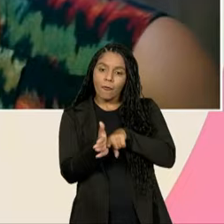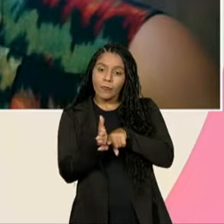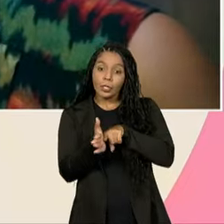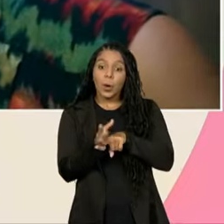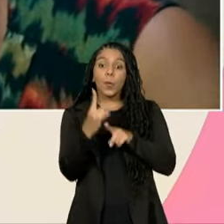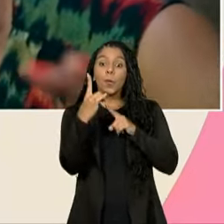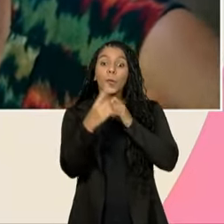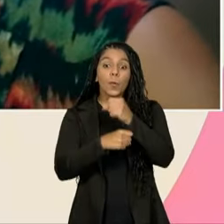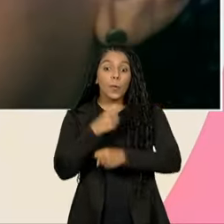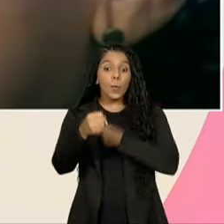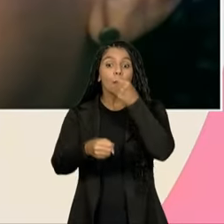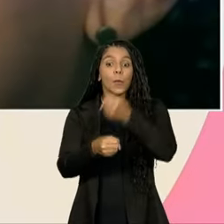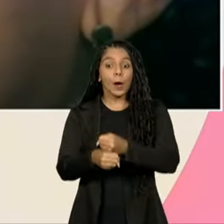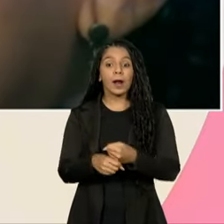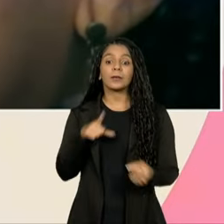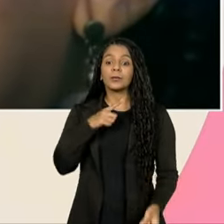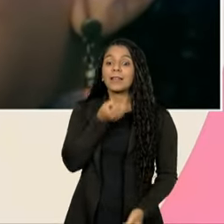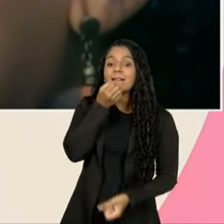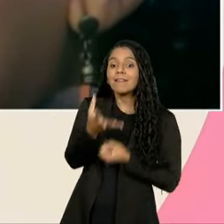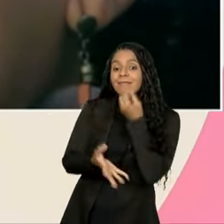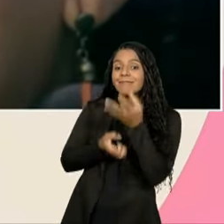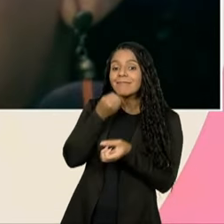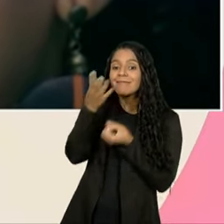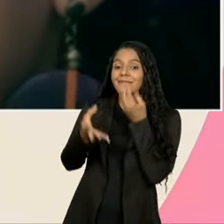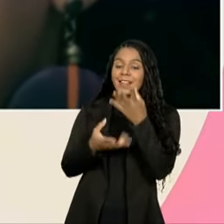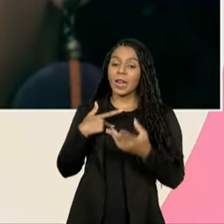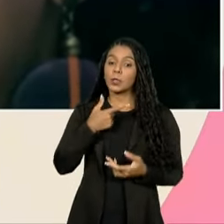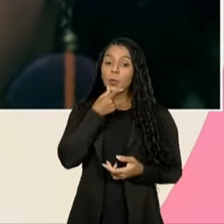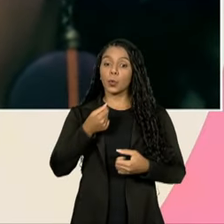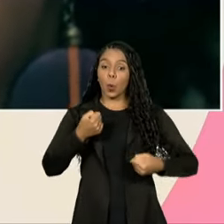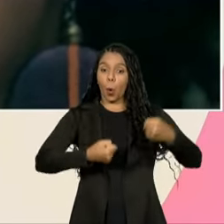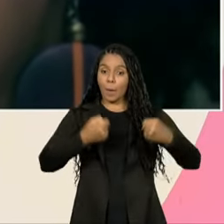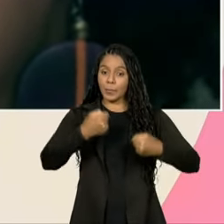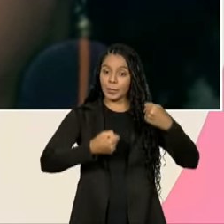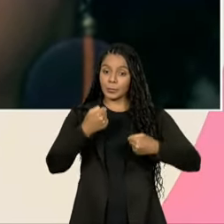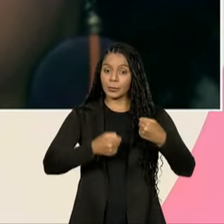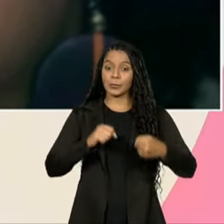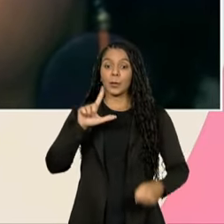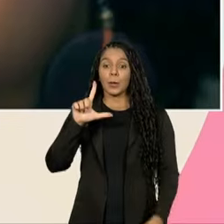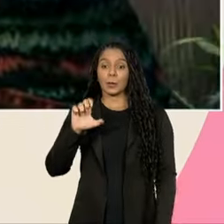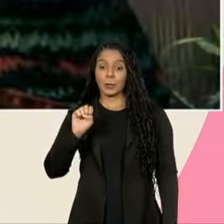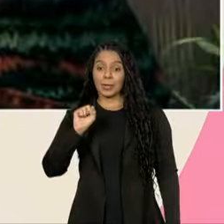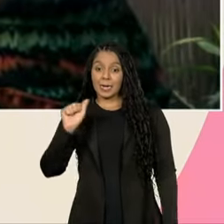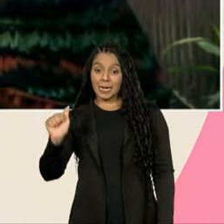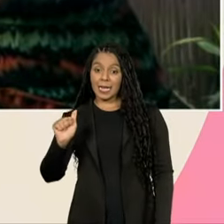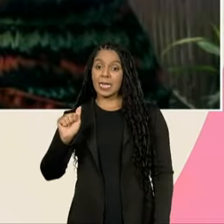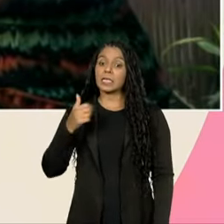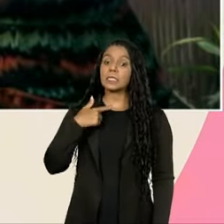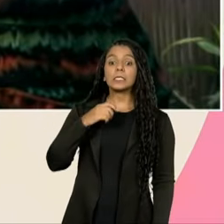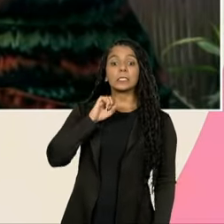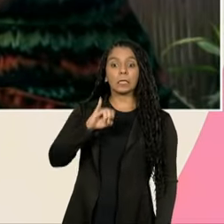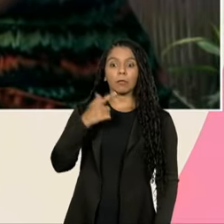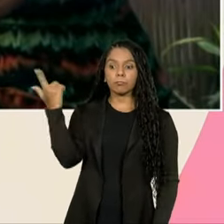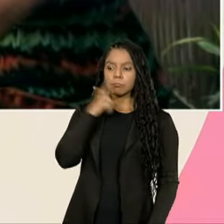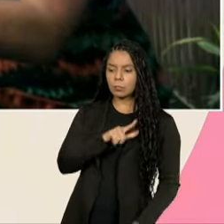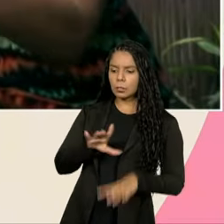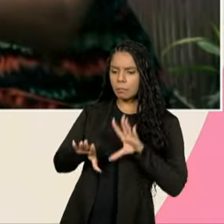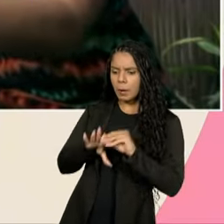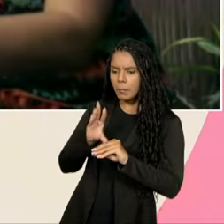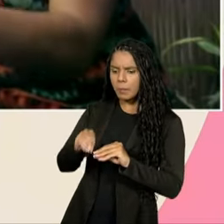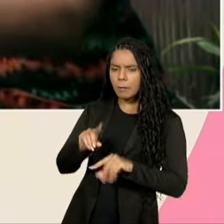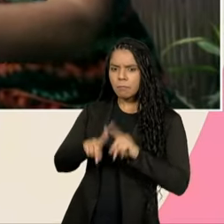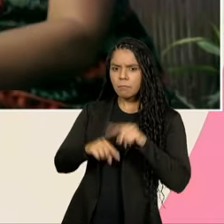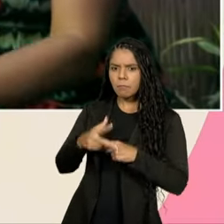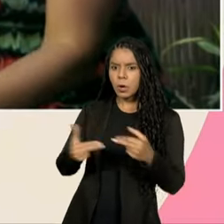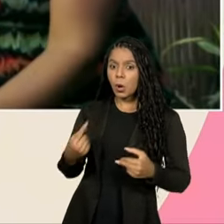ano de investigação, tem a delação do motorista, tem a delação do Lessa, né, se chega ao material, ora, bolas. Em